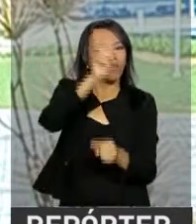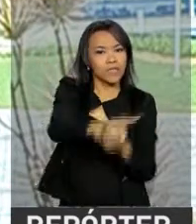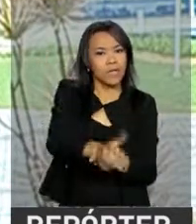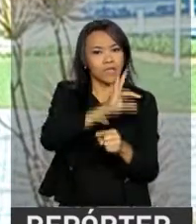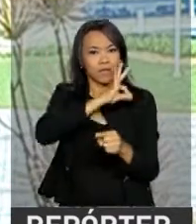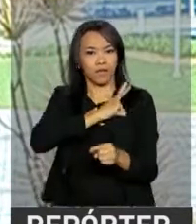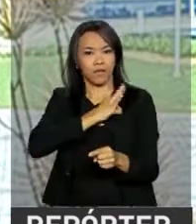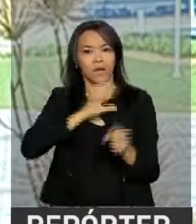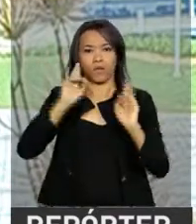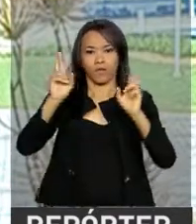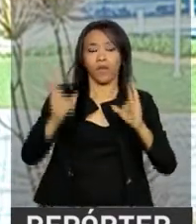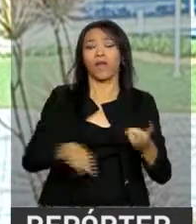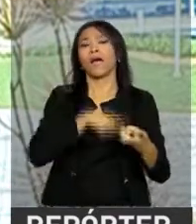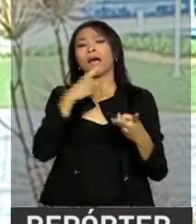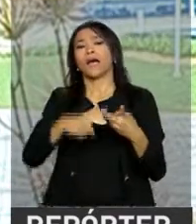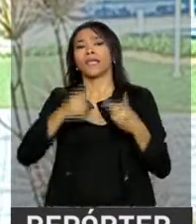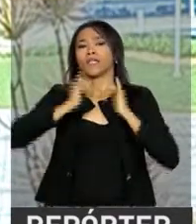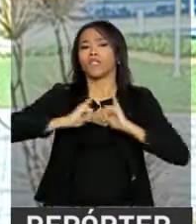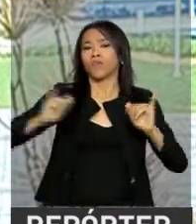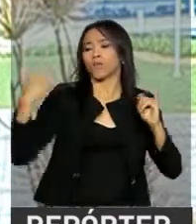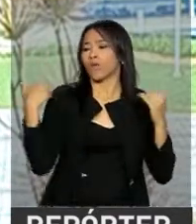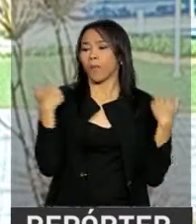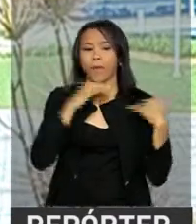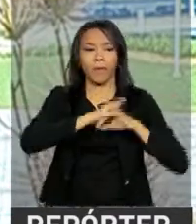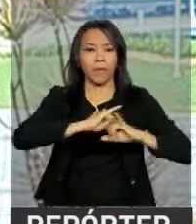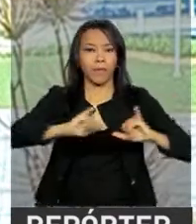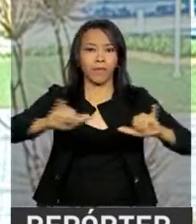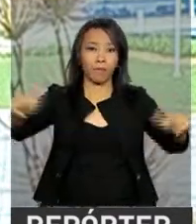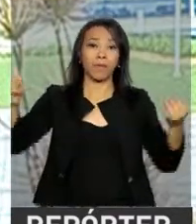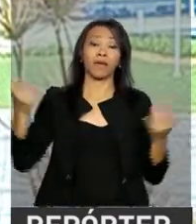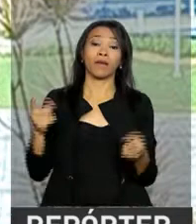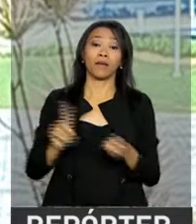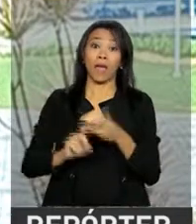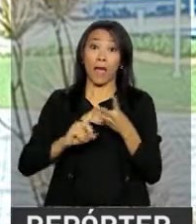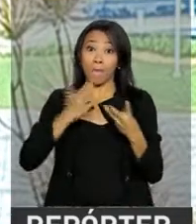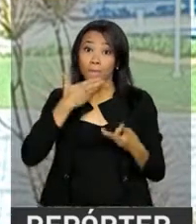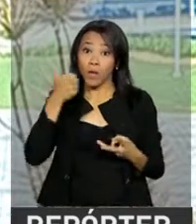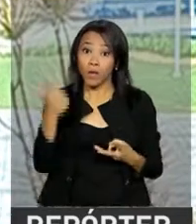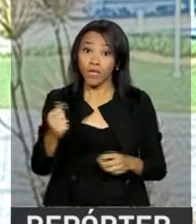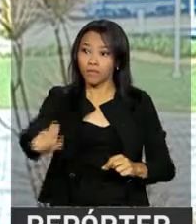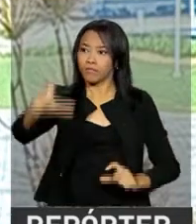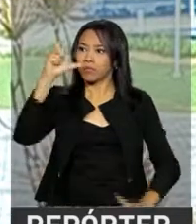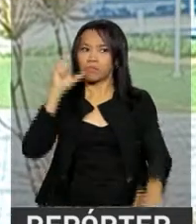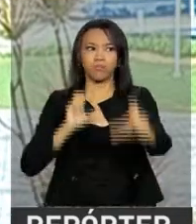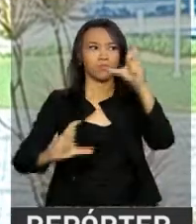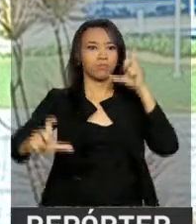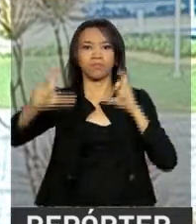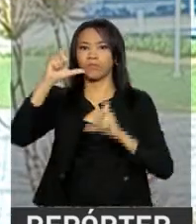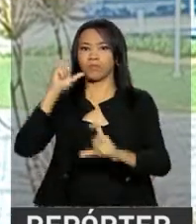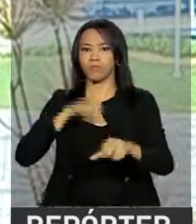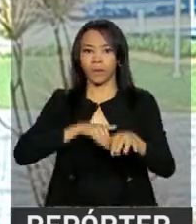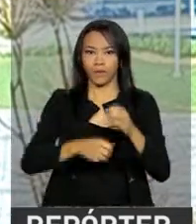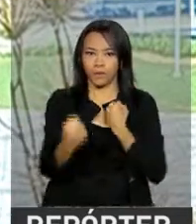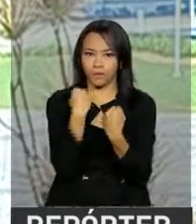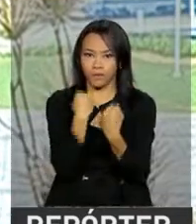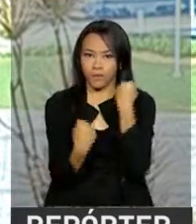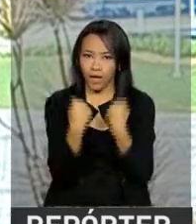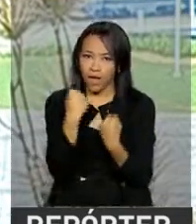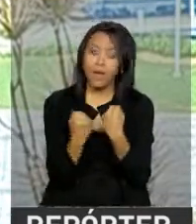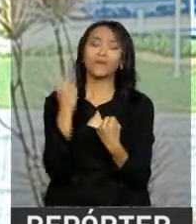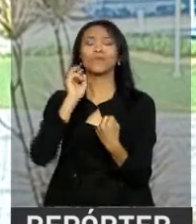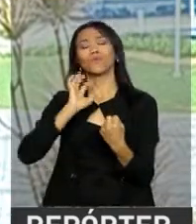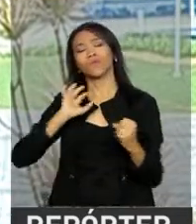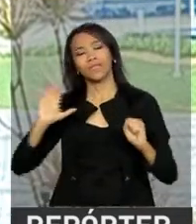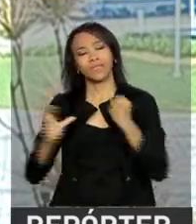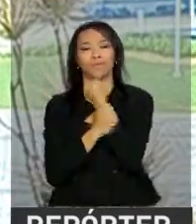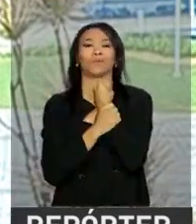campanhas educativas e de saúde melhorias na sinalização tudo para aumentar aí a segurança